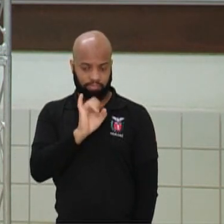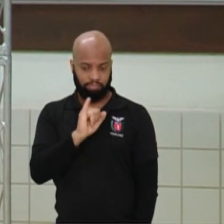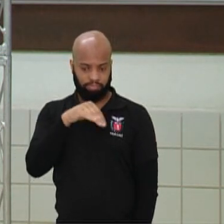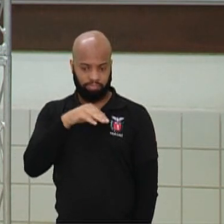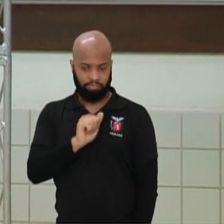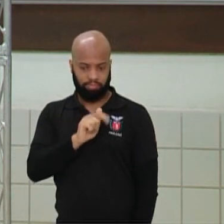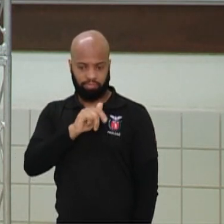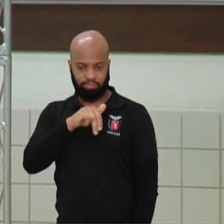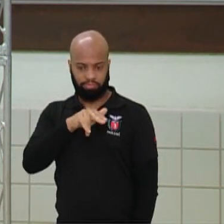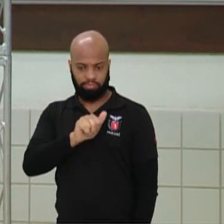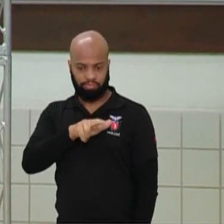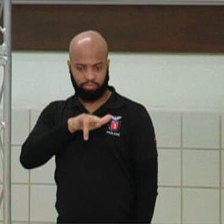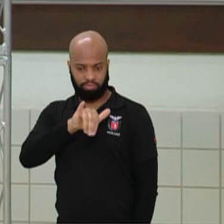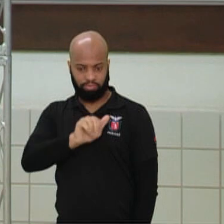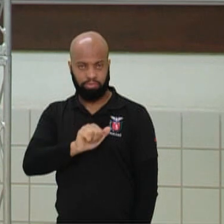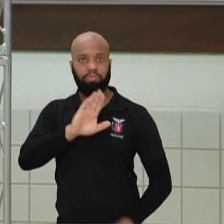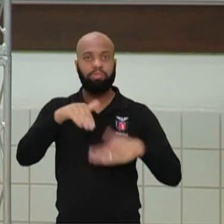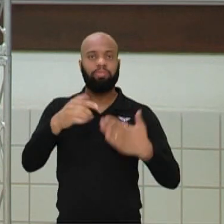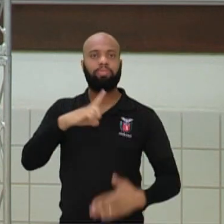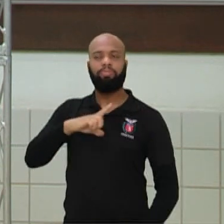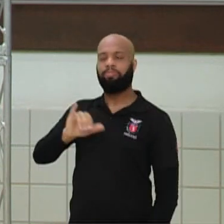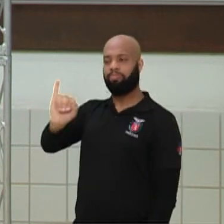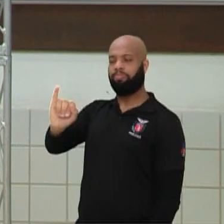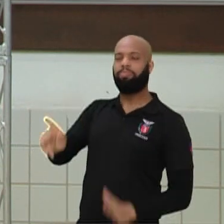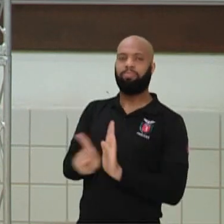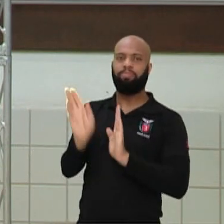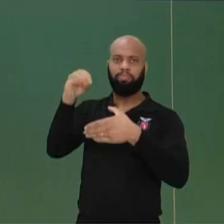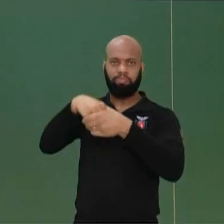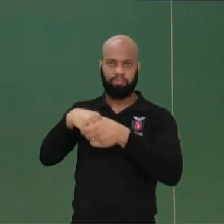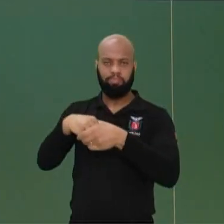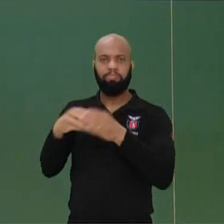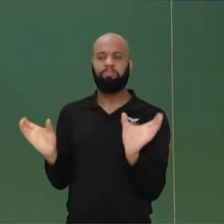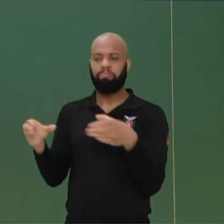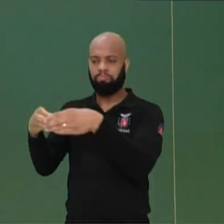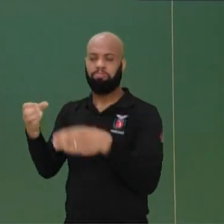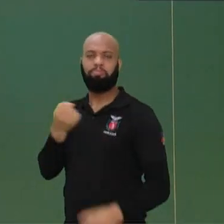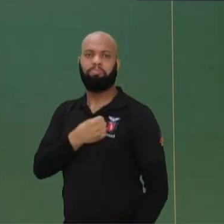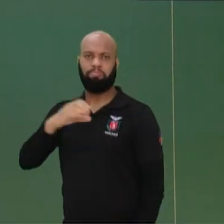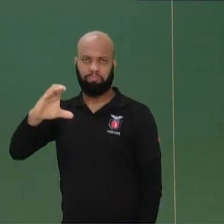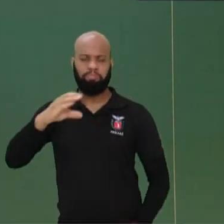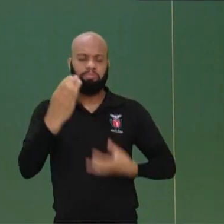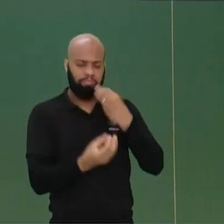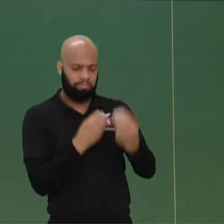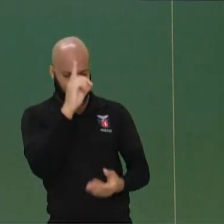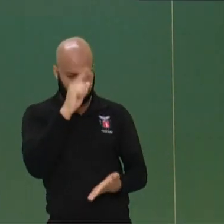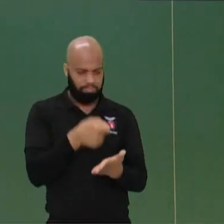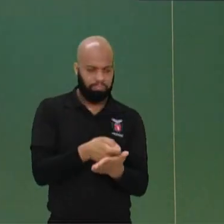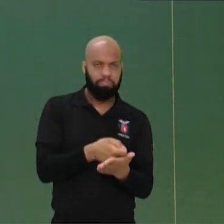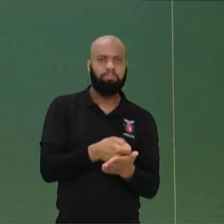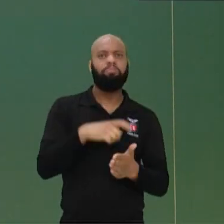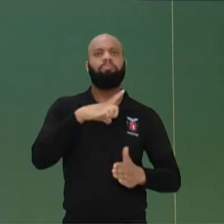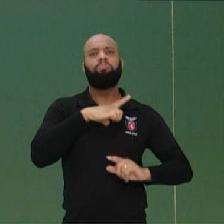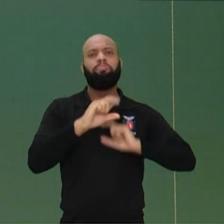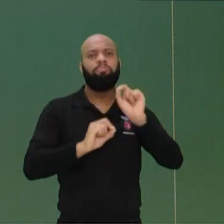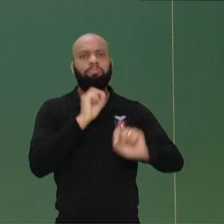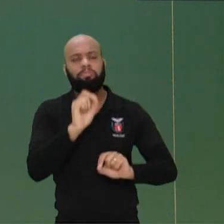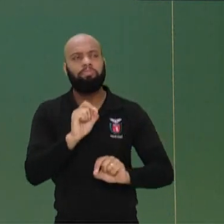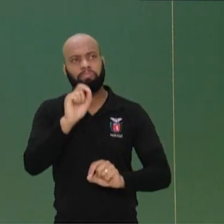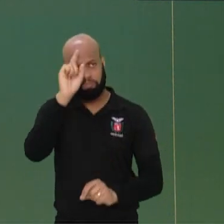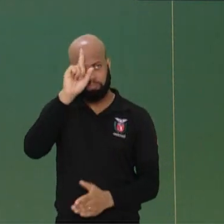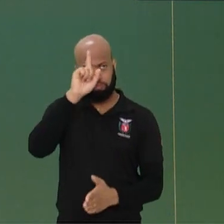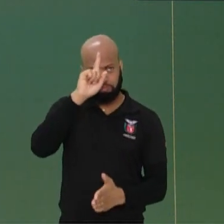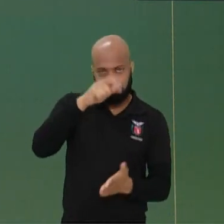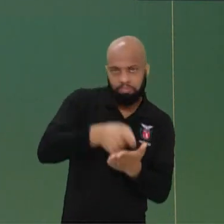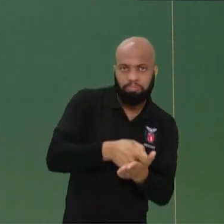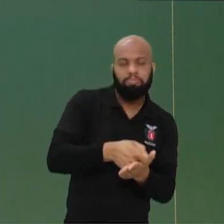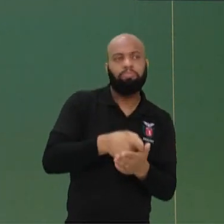i que vai estar aí presente no conjunto dos números complexos. E como isso foi definido? Foi definido